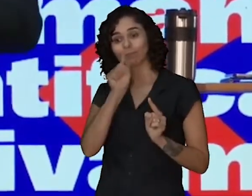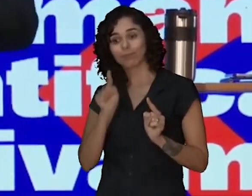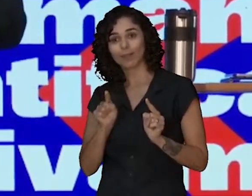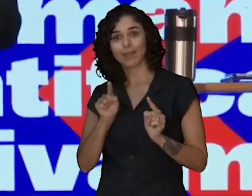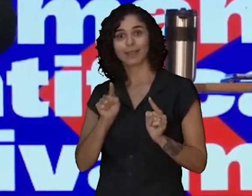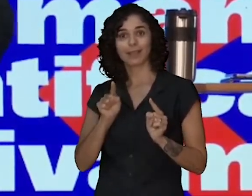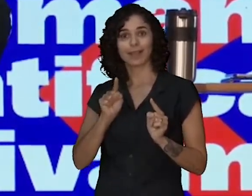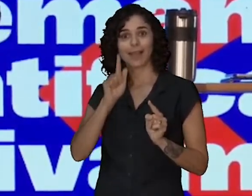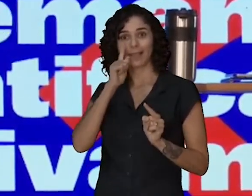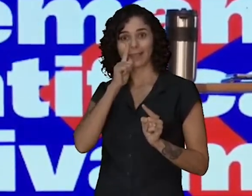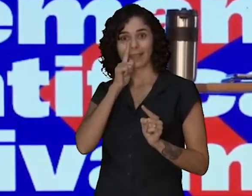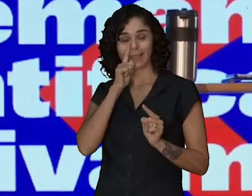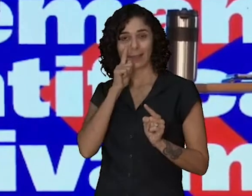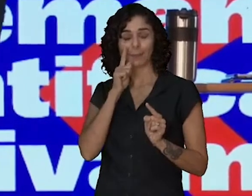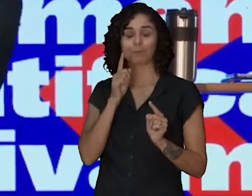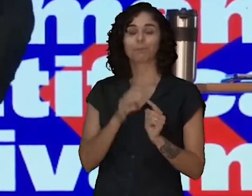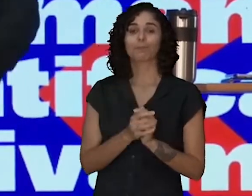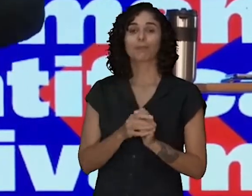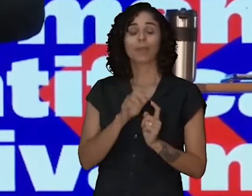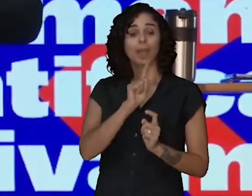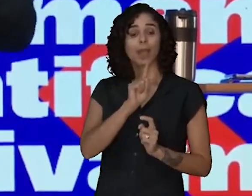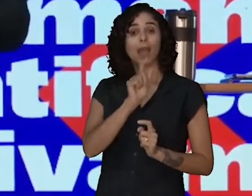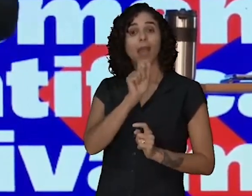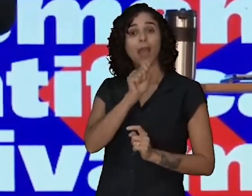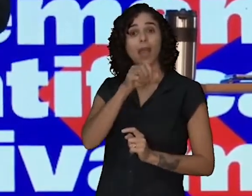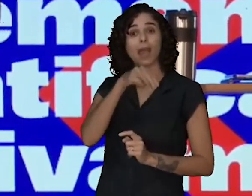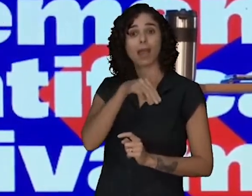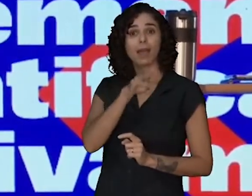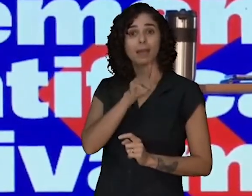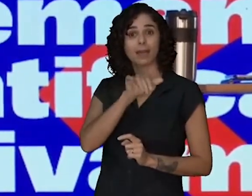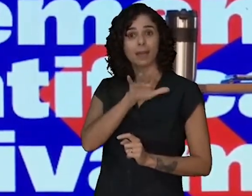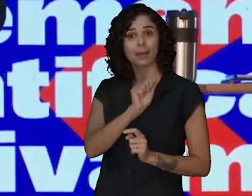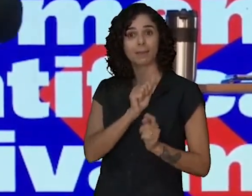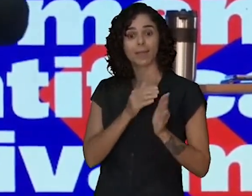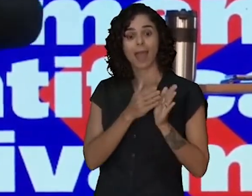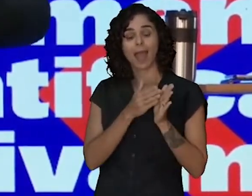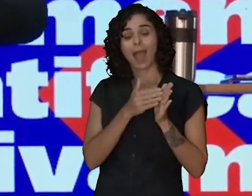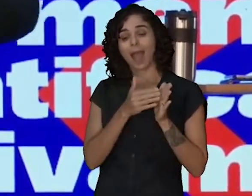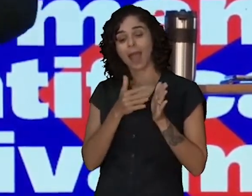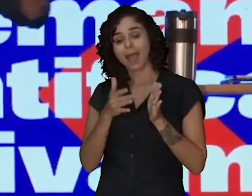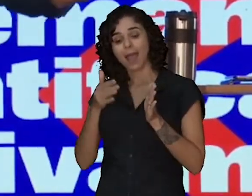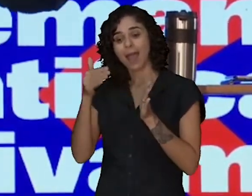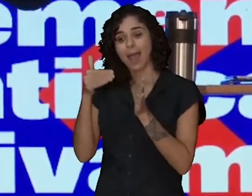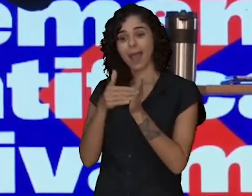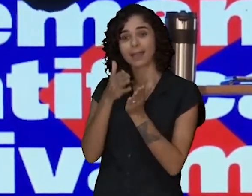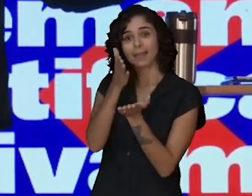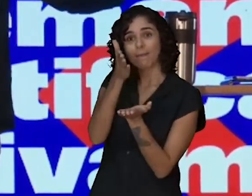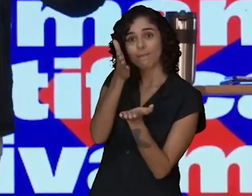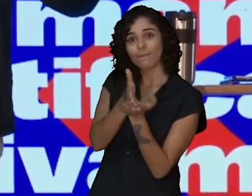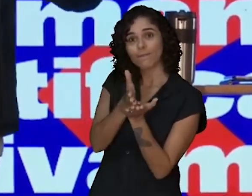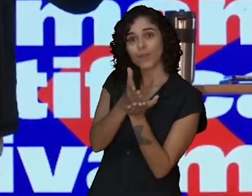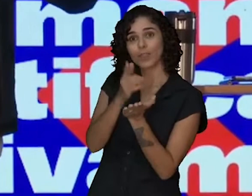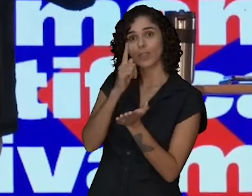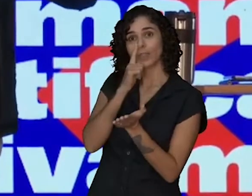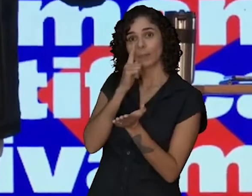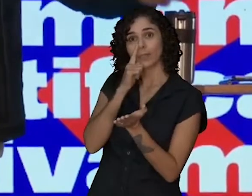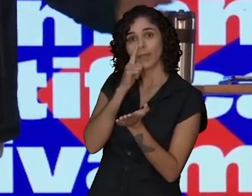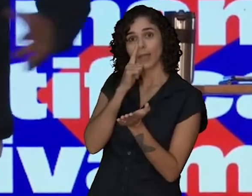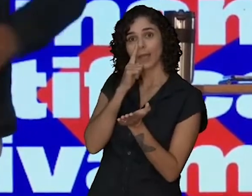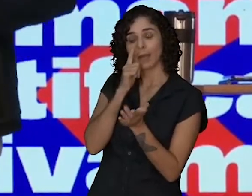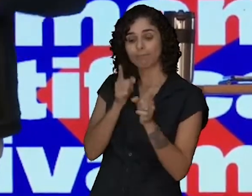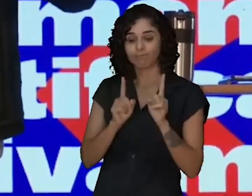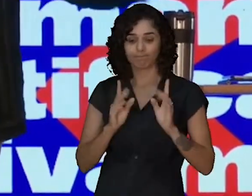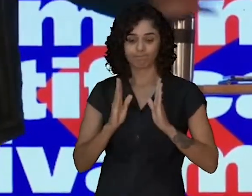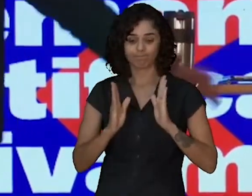Gâmbia até a fronteira de Guiné-Bissau e os primeiros 20 quilômetros era área de guerrilha, de